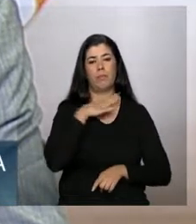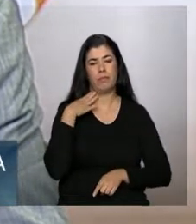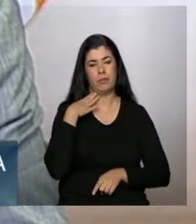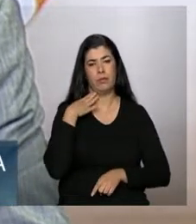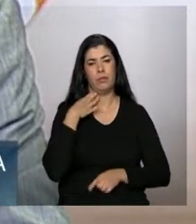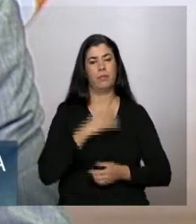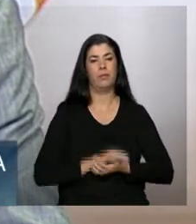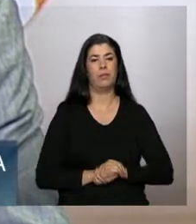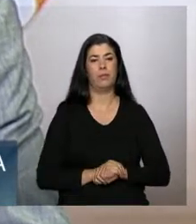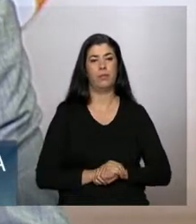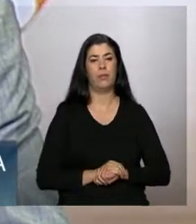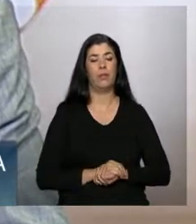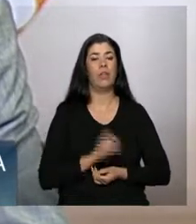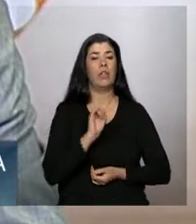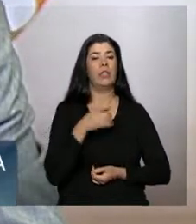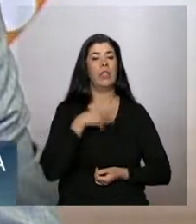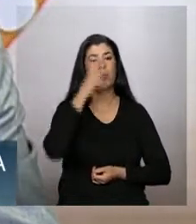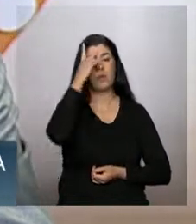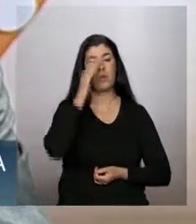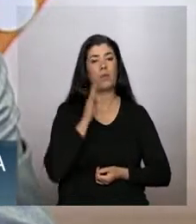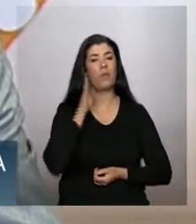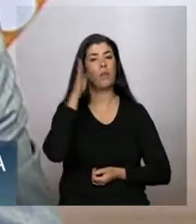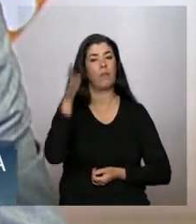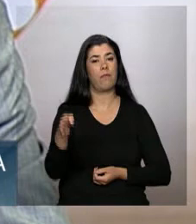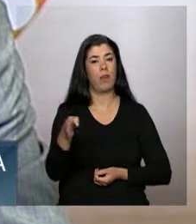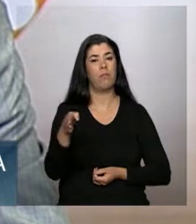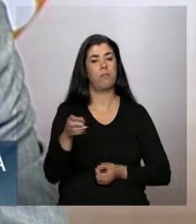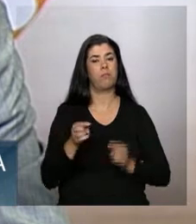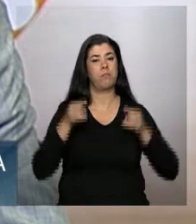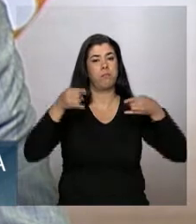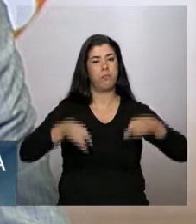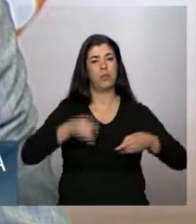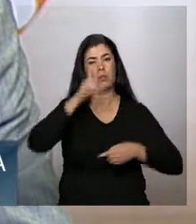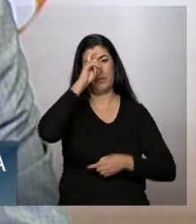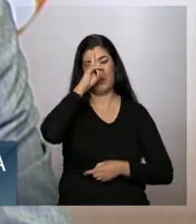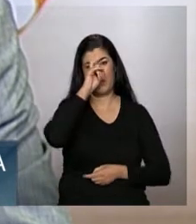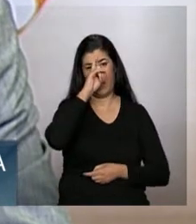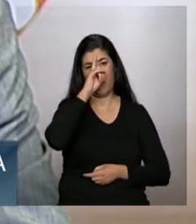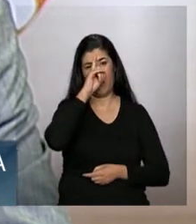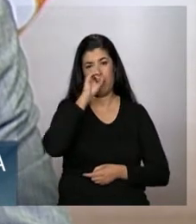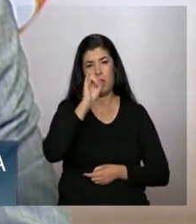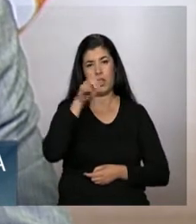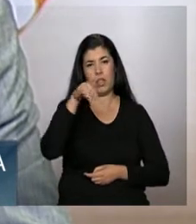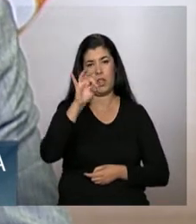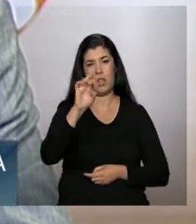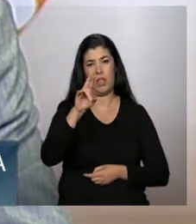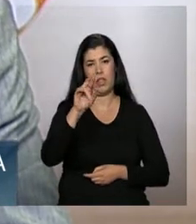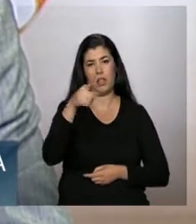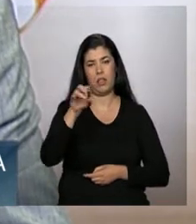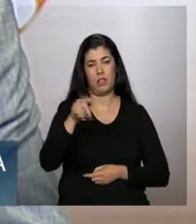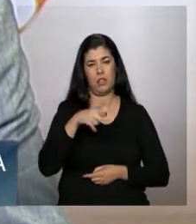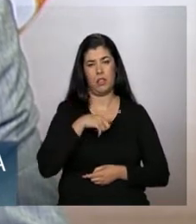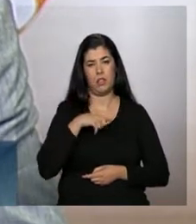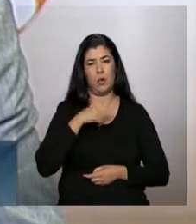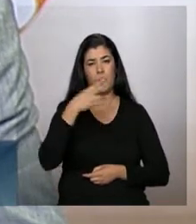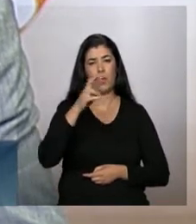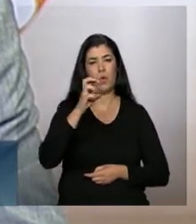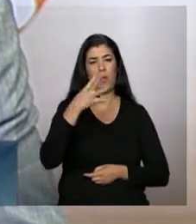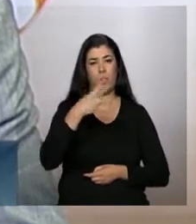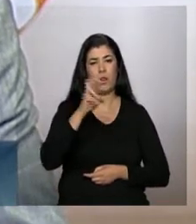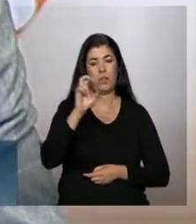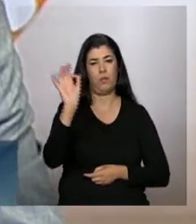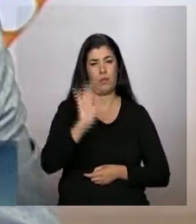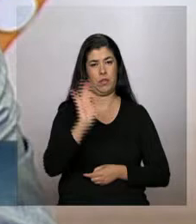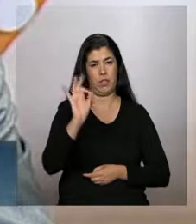gripe. Em relação às internações, até 45%. De redução com a vacina. Em relação aos